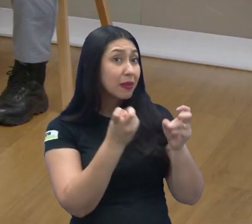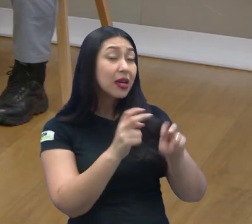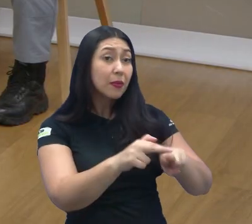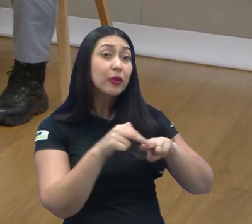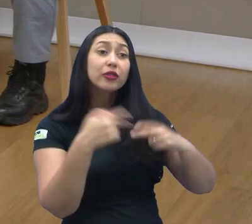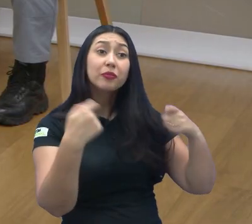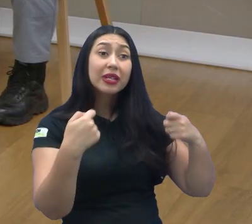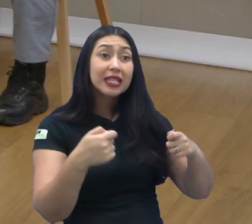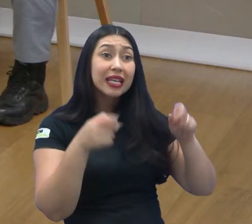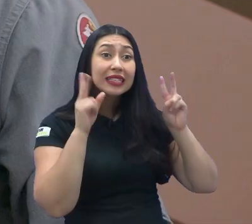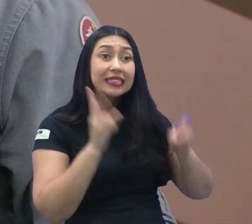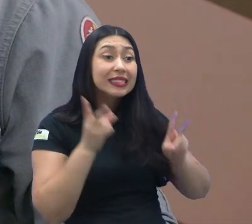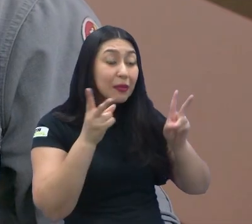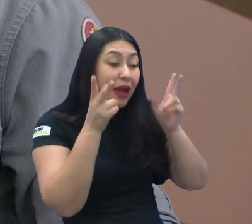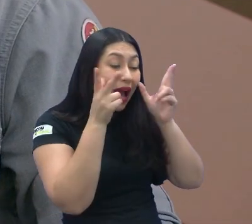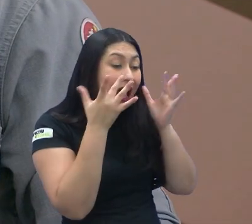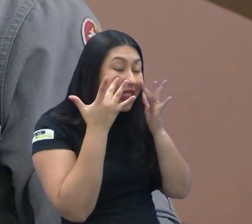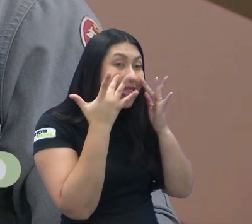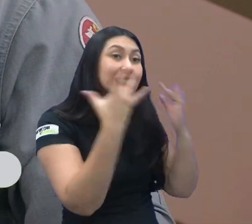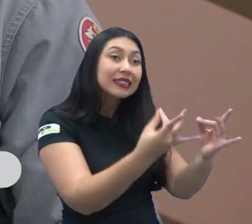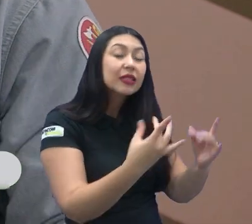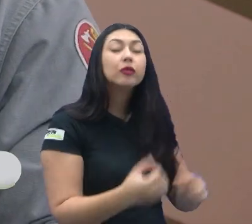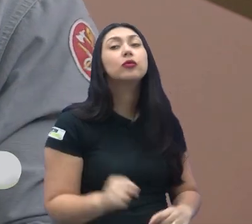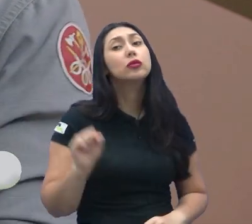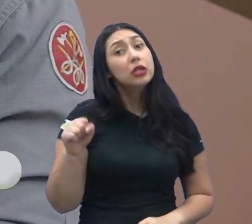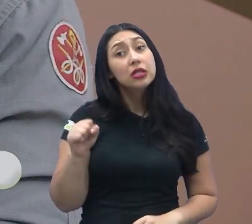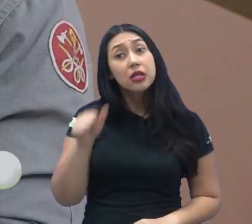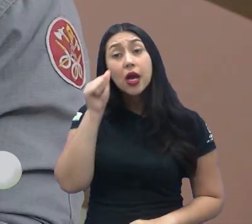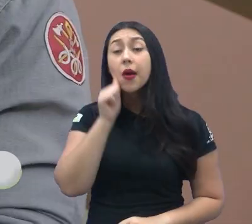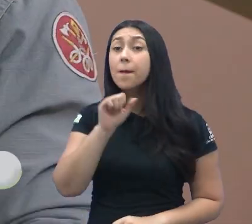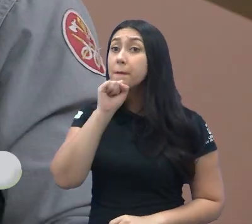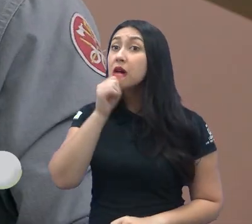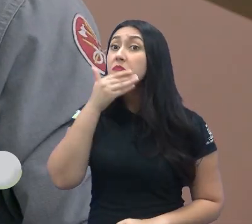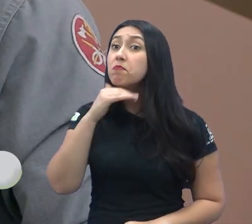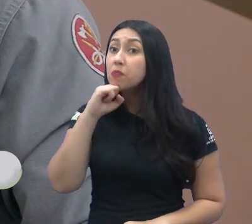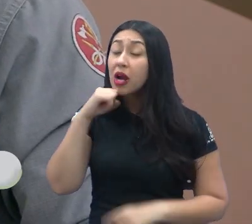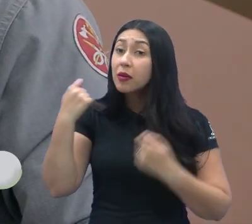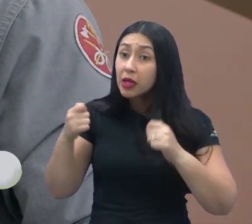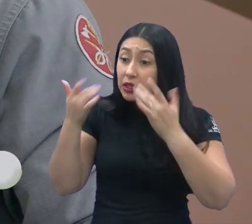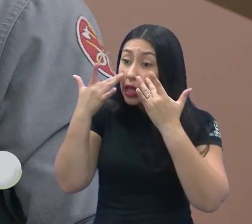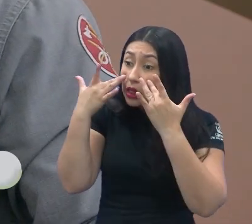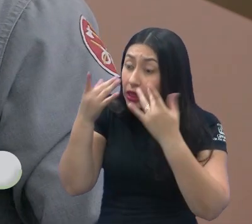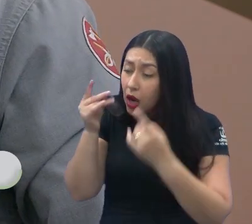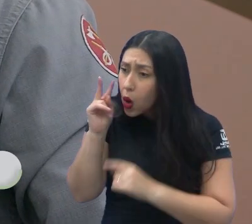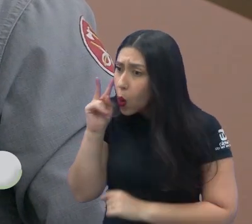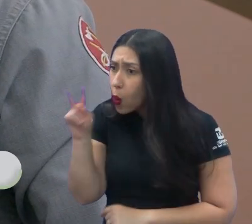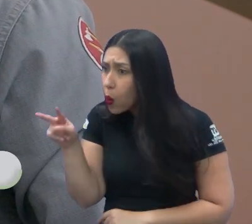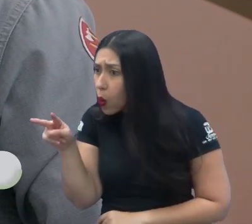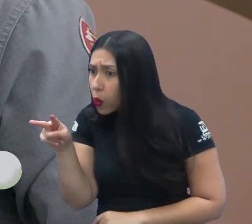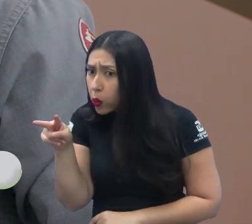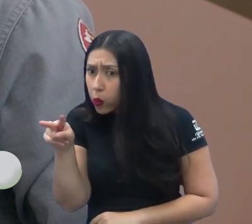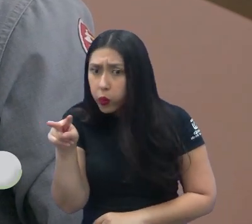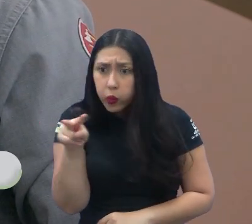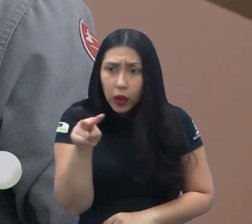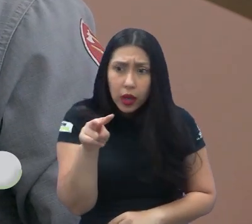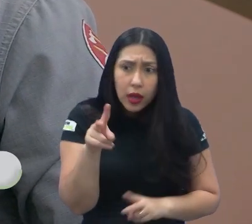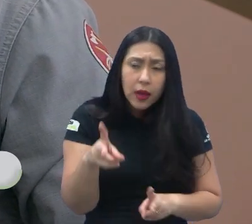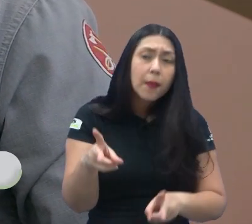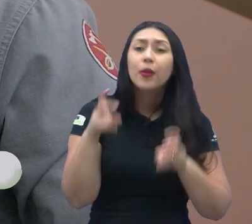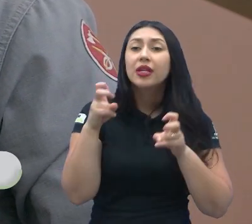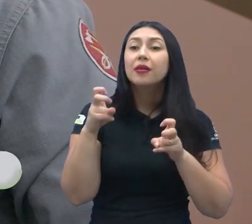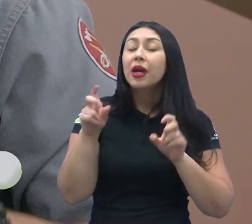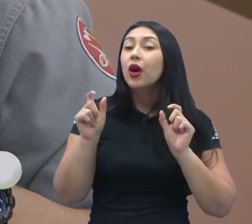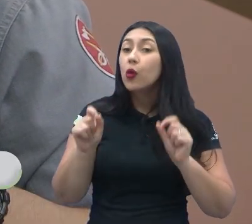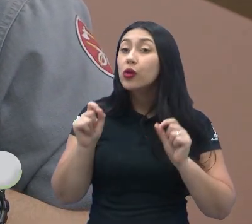àquela criança, né? É importante que o responsável esteja o tempo todo olhando para a criança e veja que as vias aéreas dela, né? Então ela